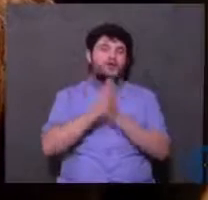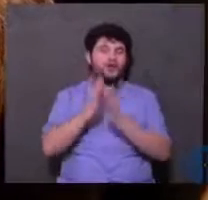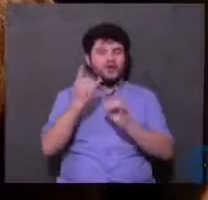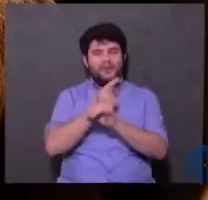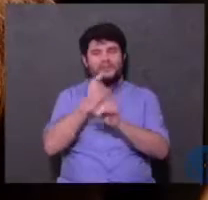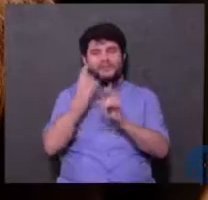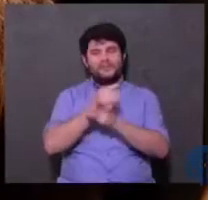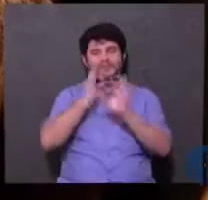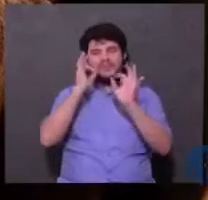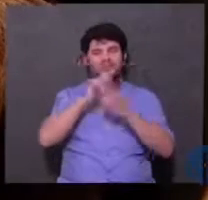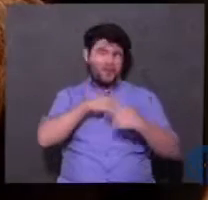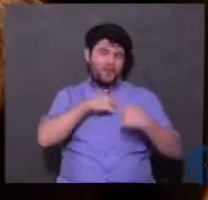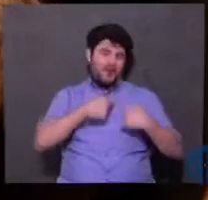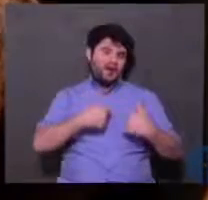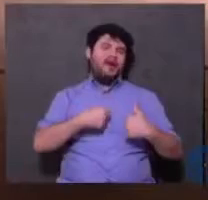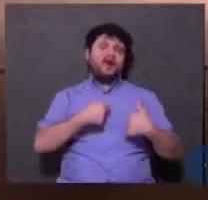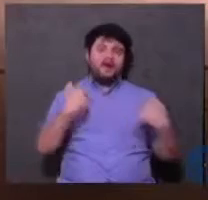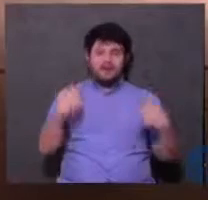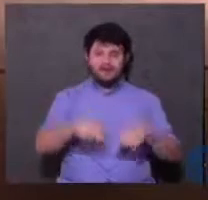swym sercu.